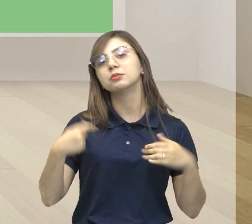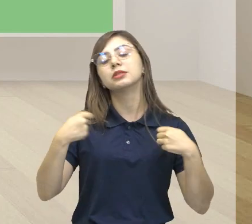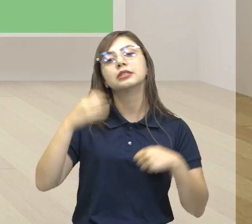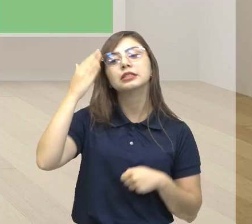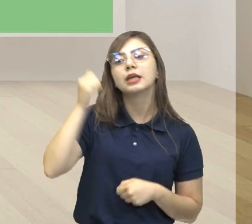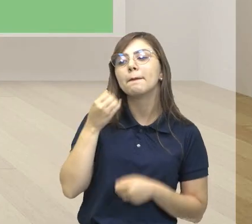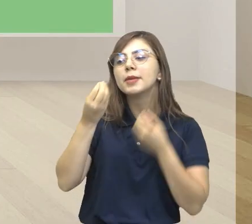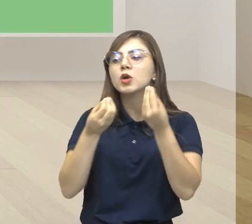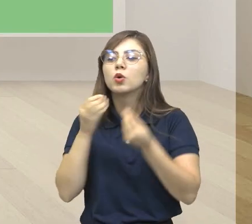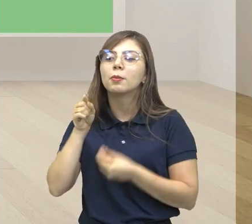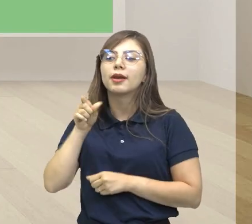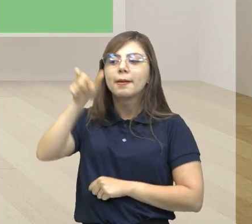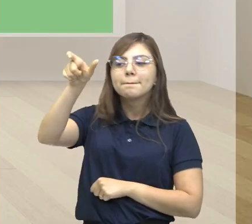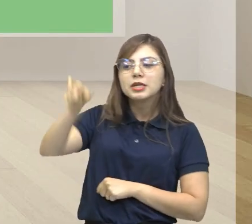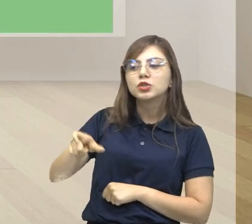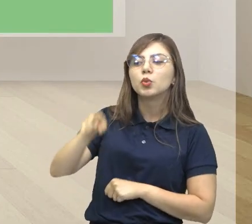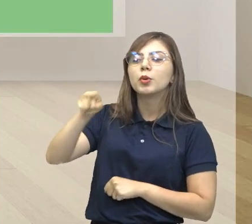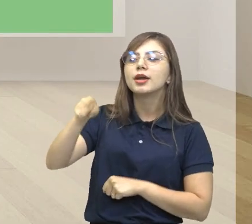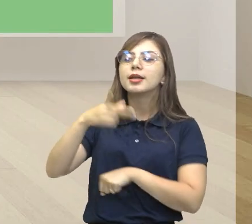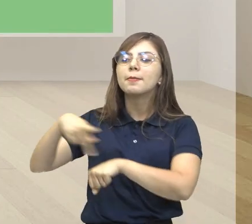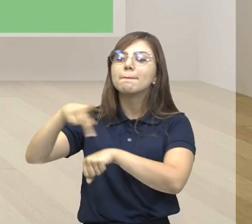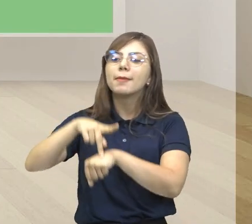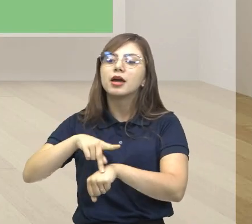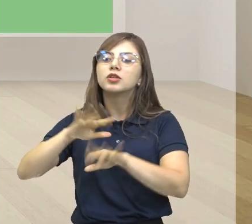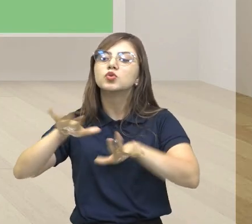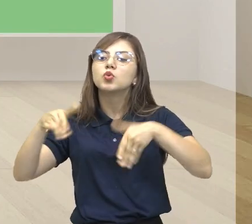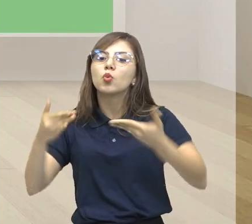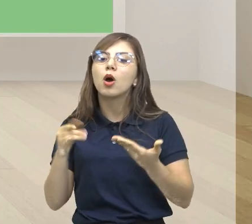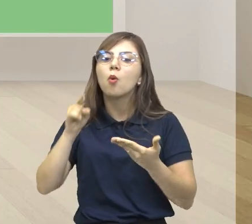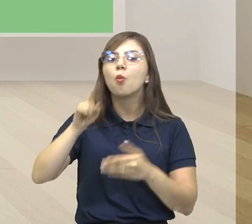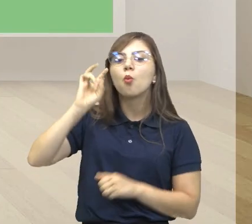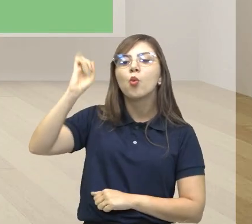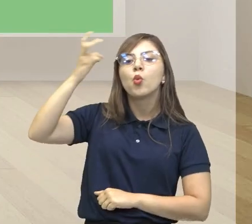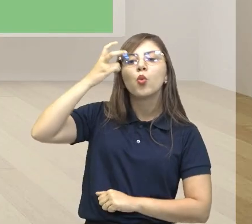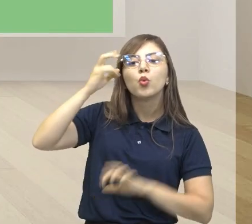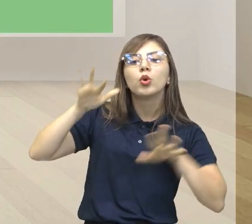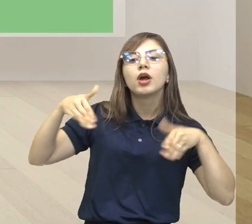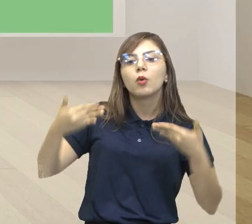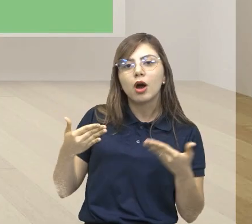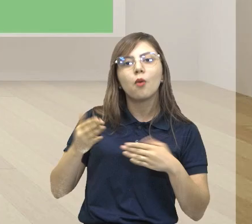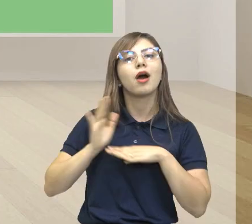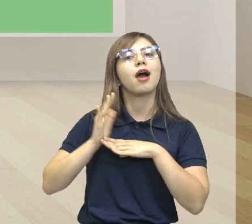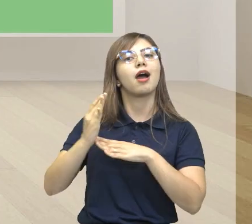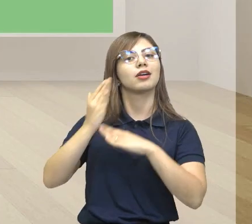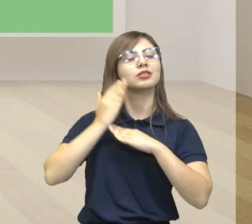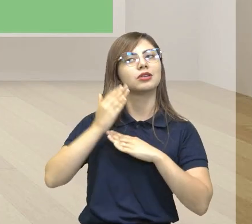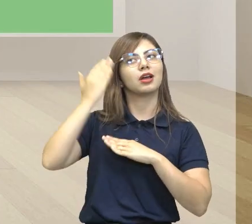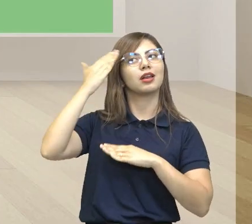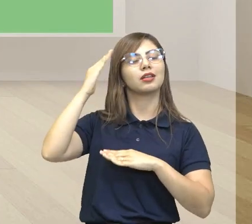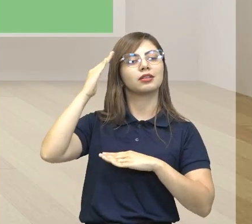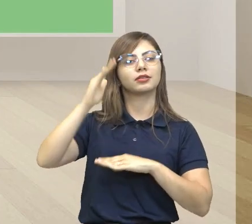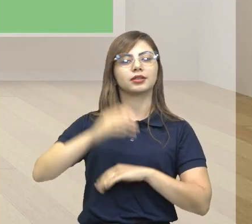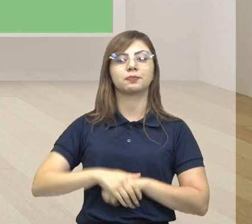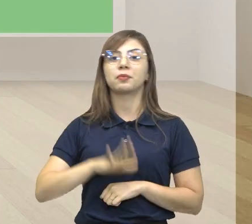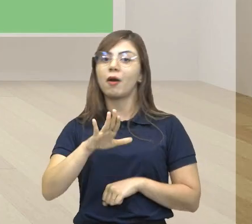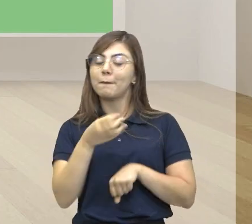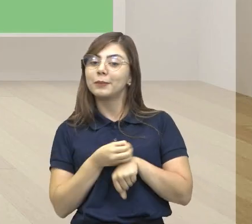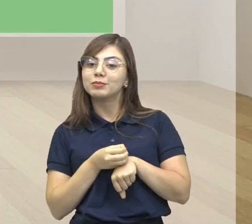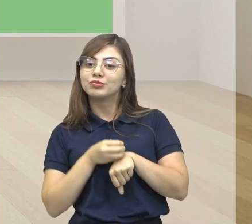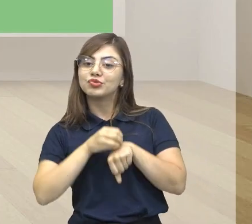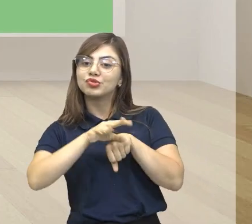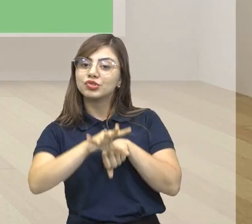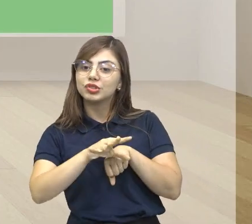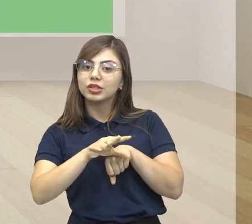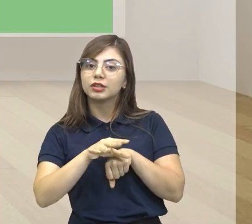interlocutor, saber qual é a sua origem, um pouquinho dele, saber como é que funciona, isso favorece. Talvez uma dica importante quando a gente se comunicar em